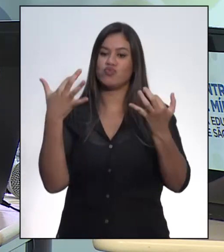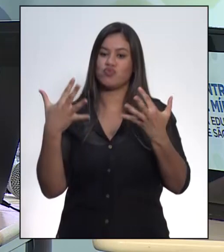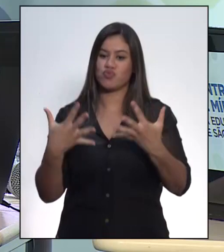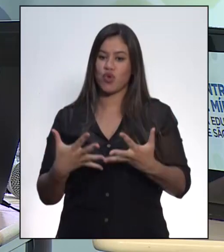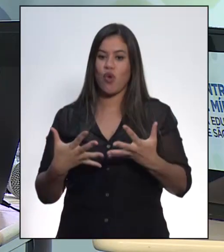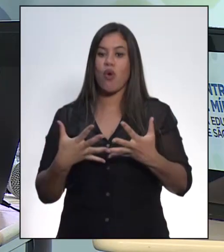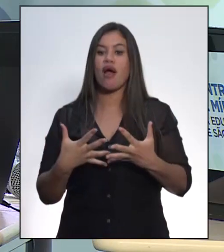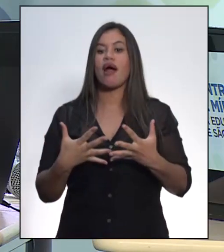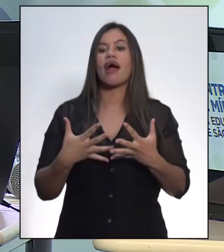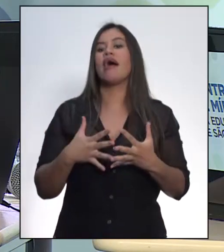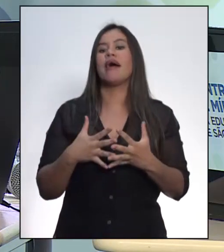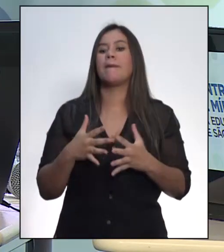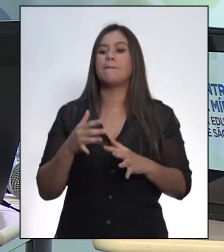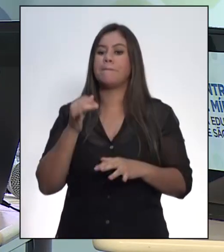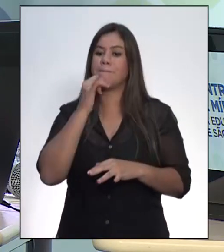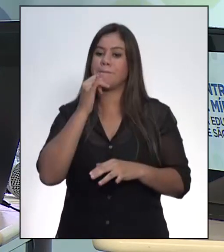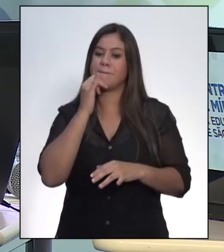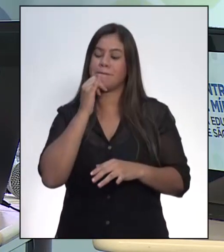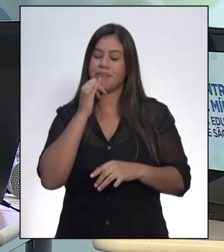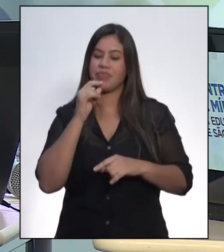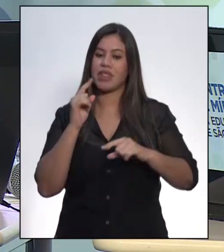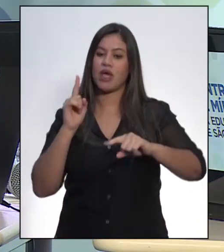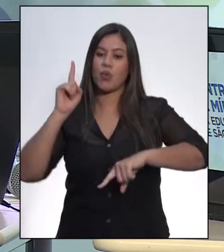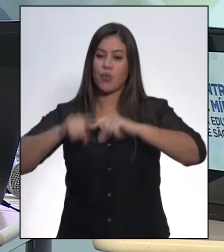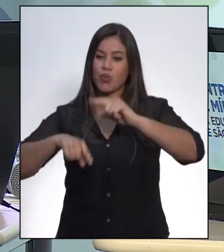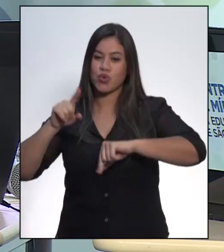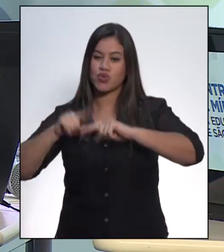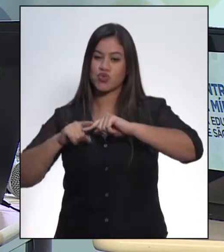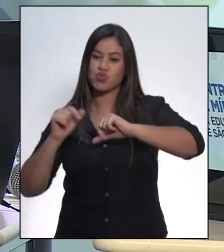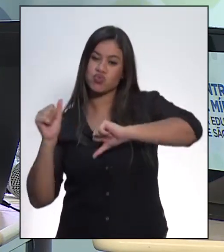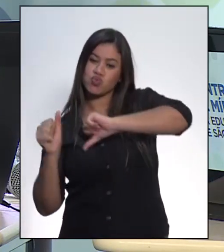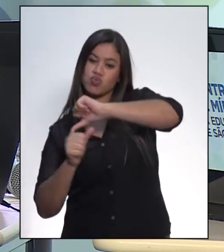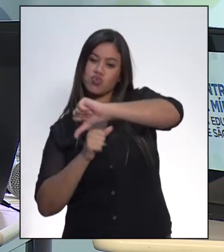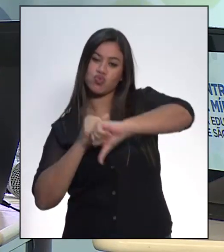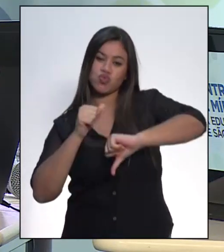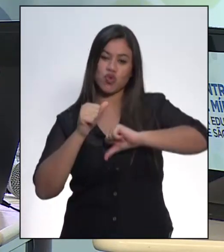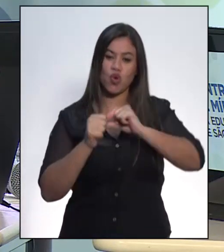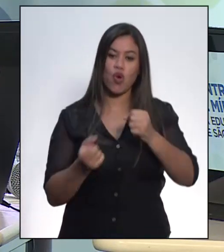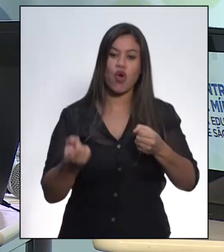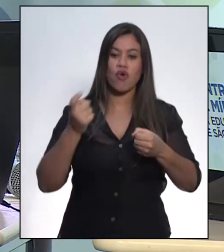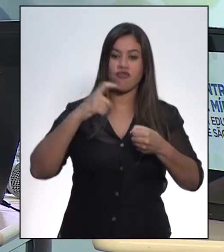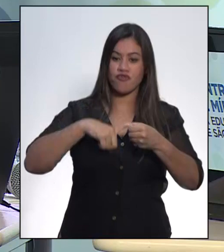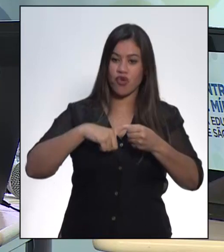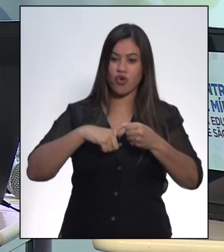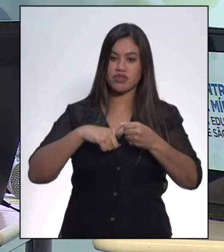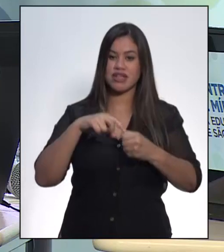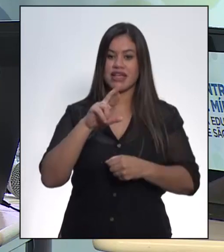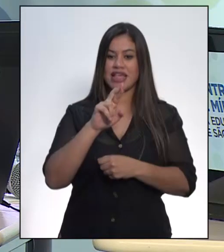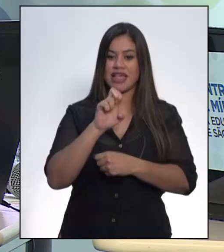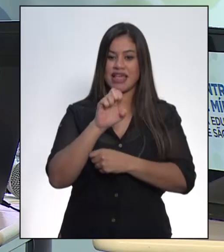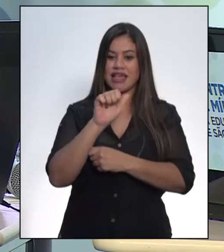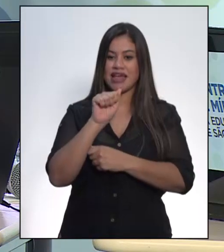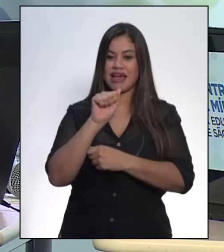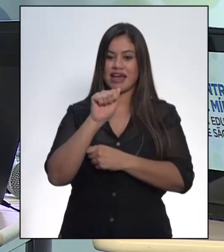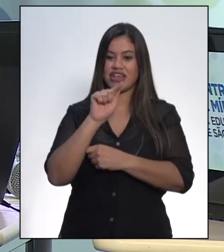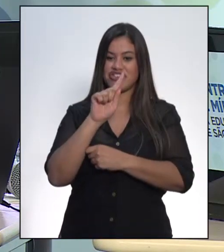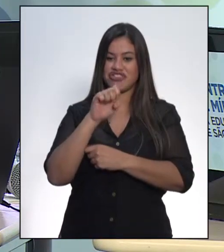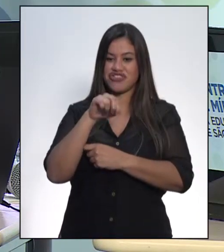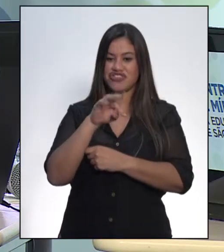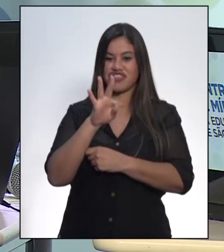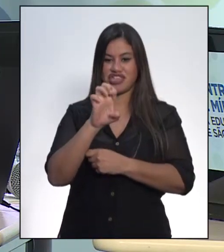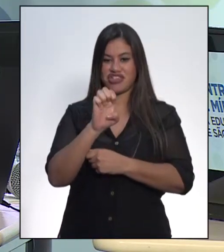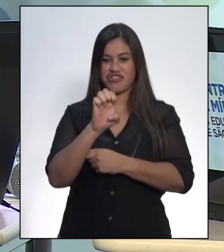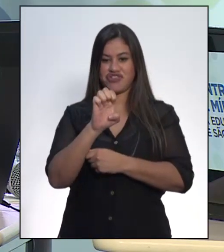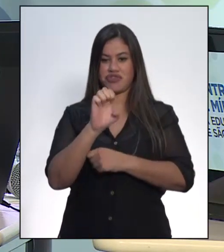aquela reação onde o reagente vira produto, o produto reage entre si e volta a ser reagente. É uma transformação